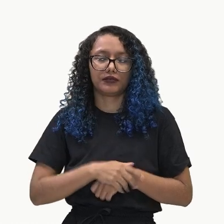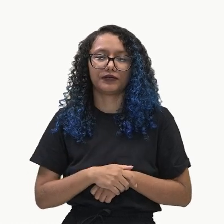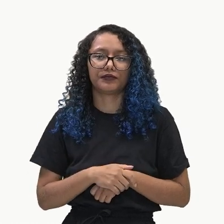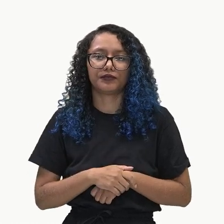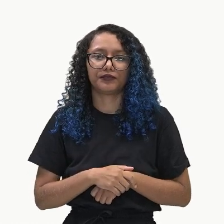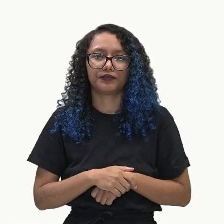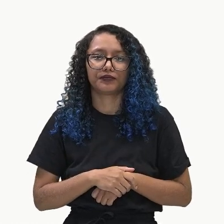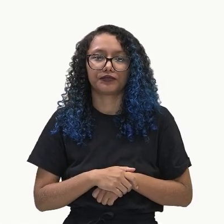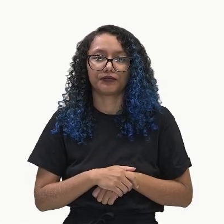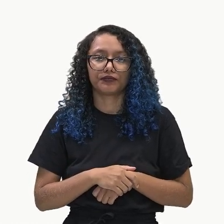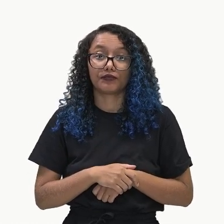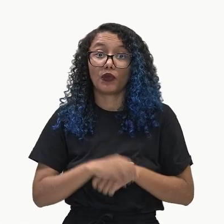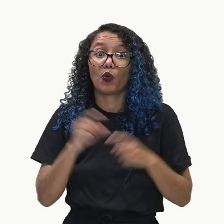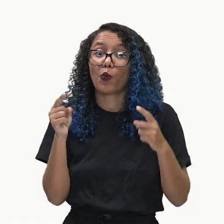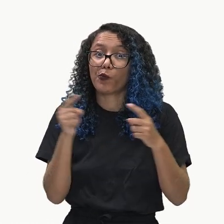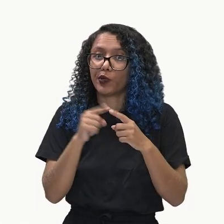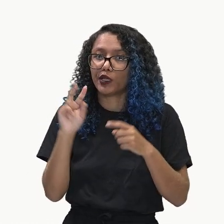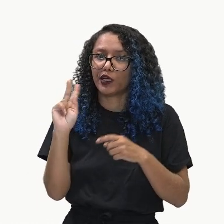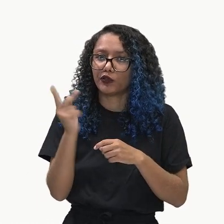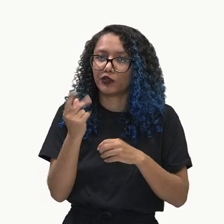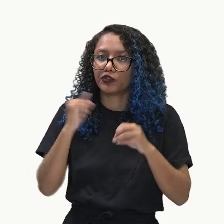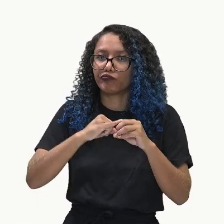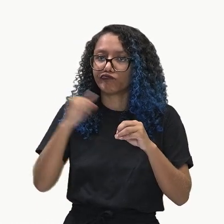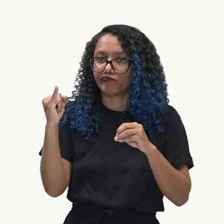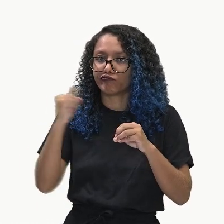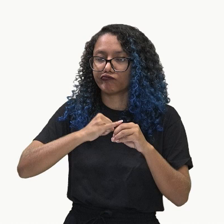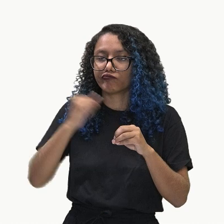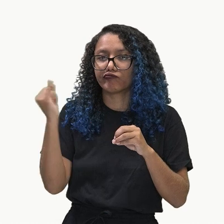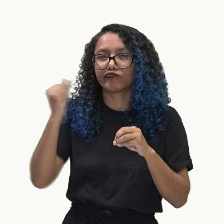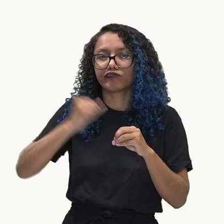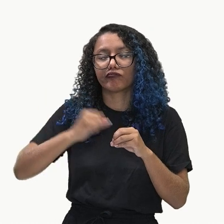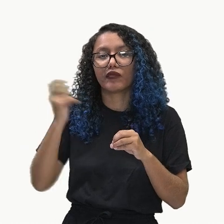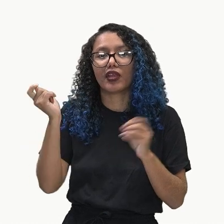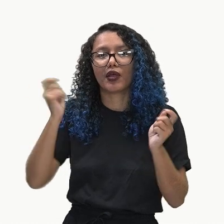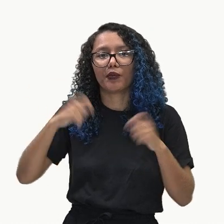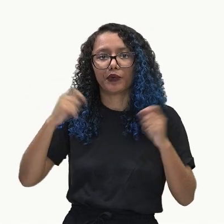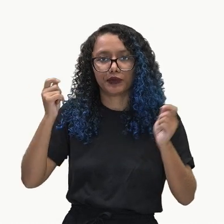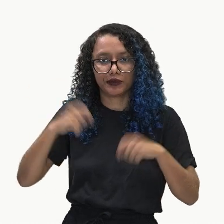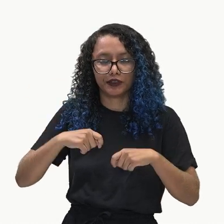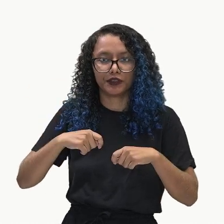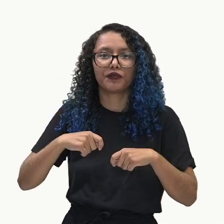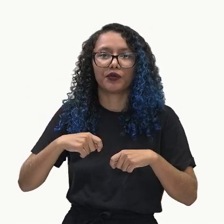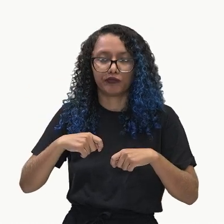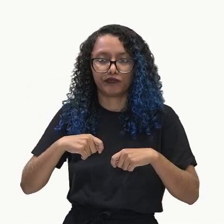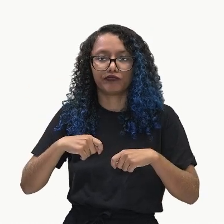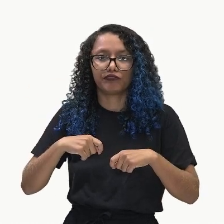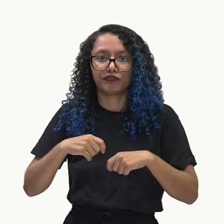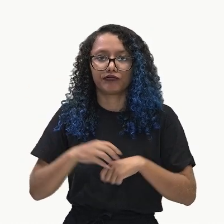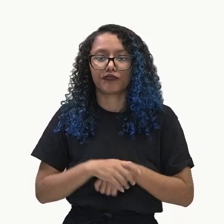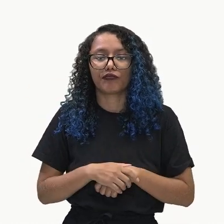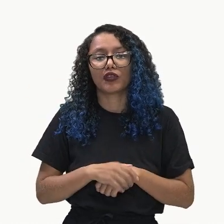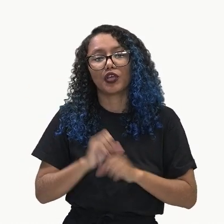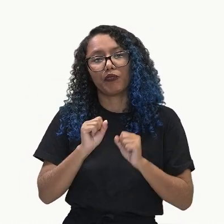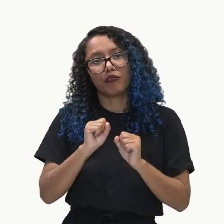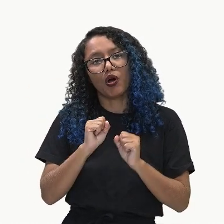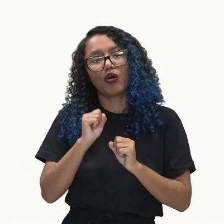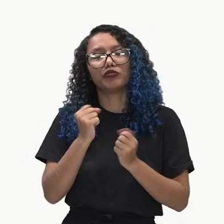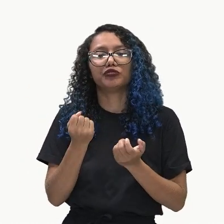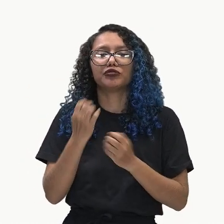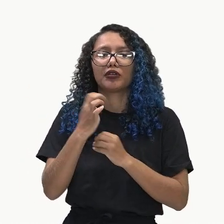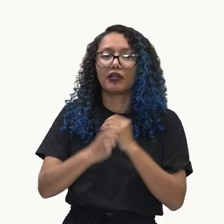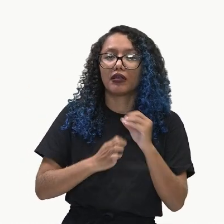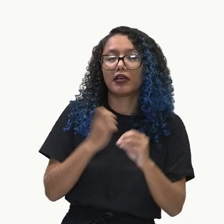Hidrogênios ionizáveis, ou seja, que vai fazer aquele movimento de perda ou ganho